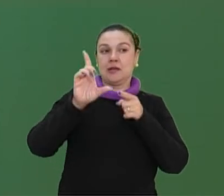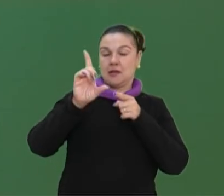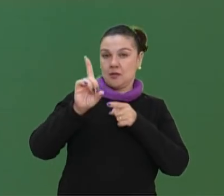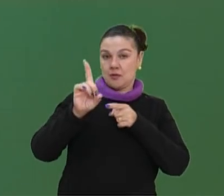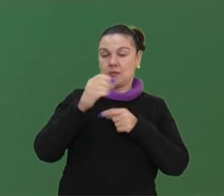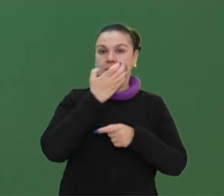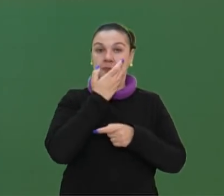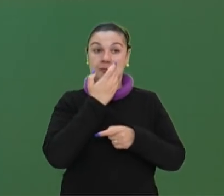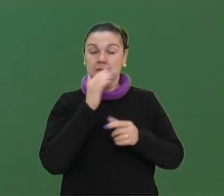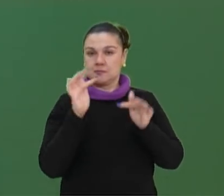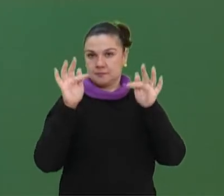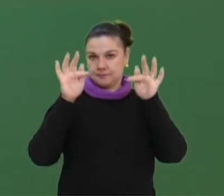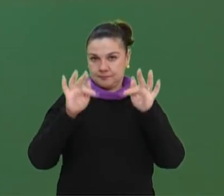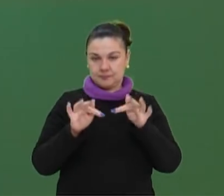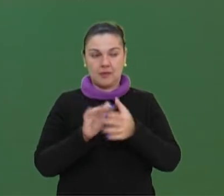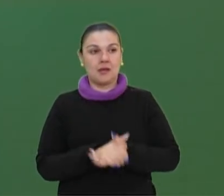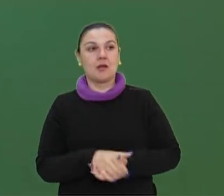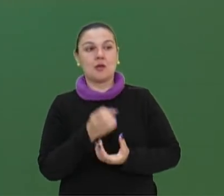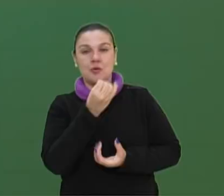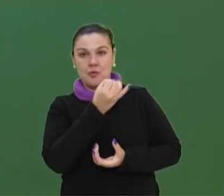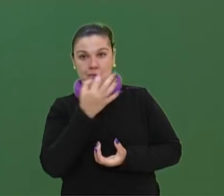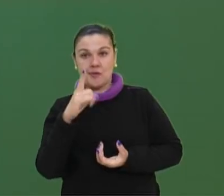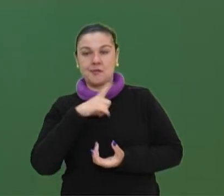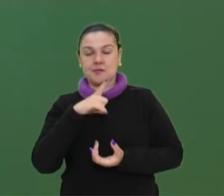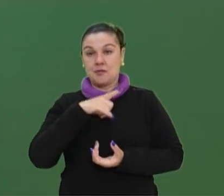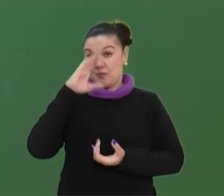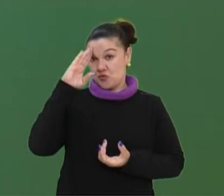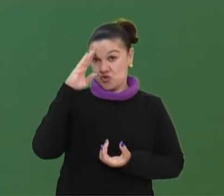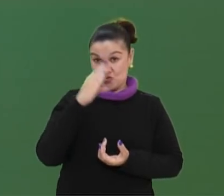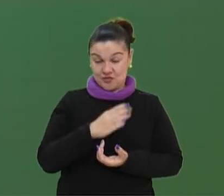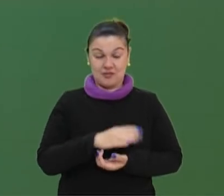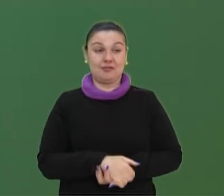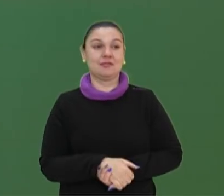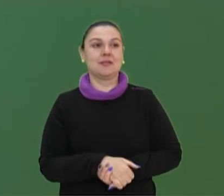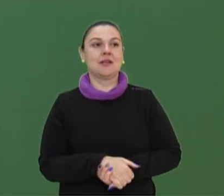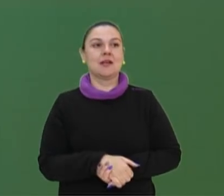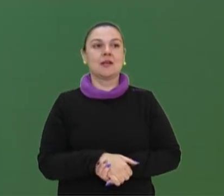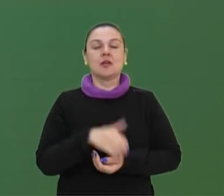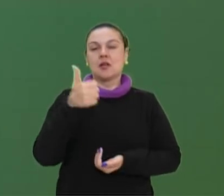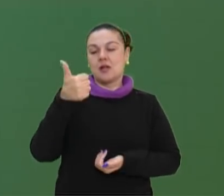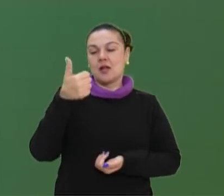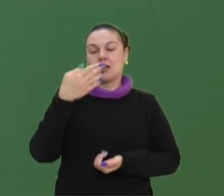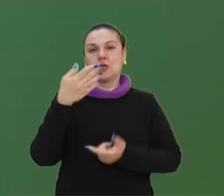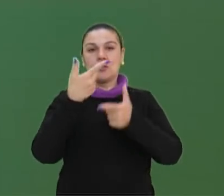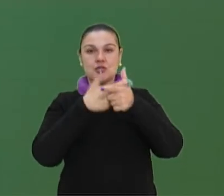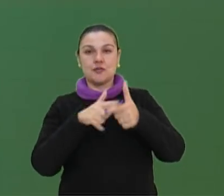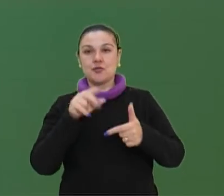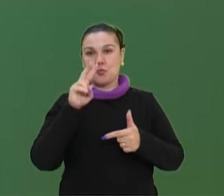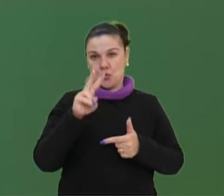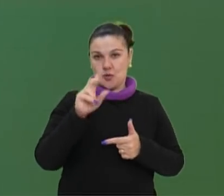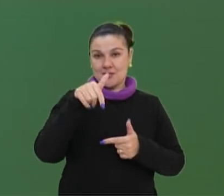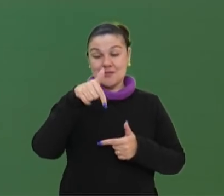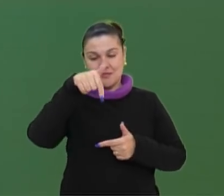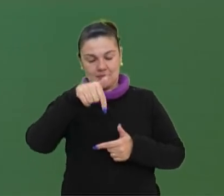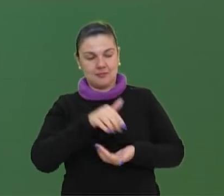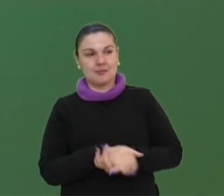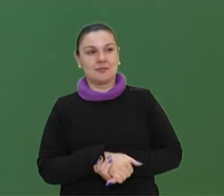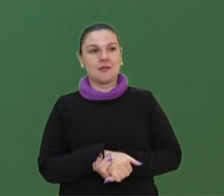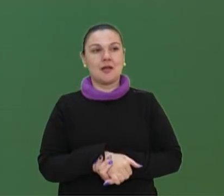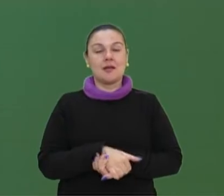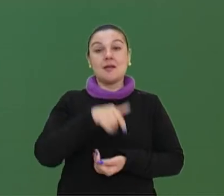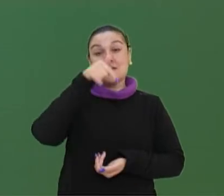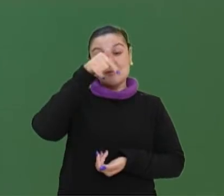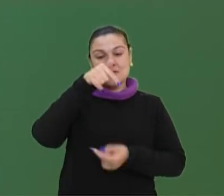quantidade final, né, a quantidade de diagonais desse polígono de 14 lados. 14 divididos por 2 dá 7, não dá 7?